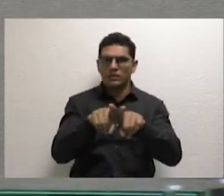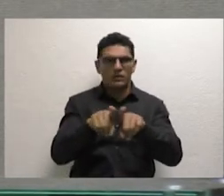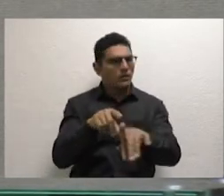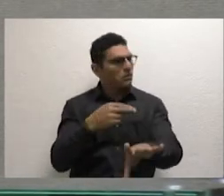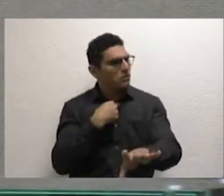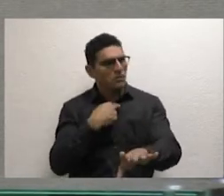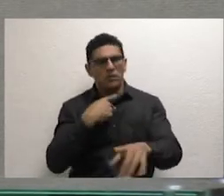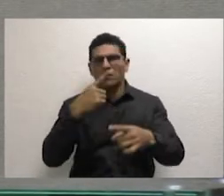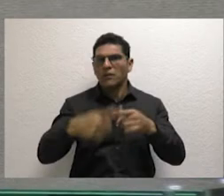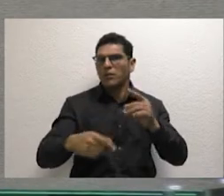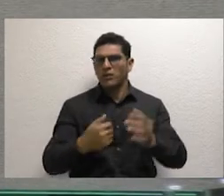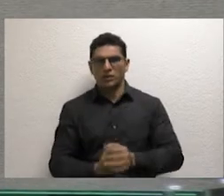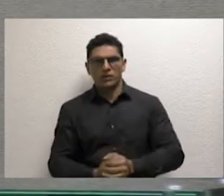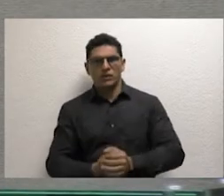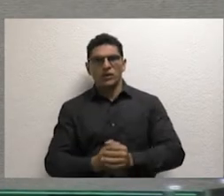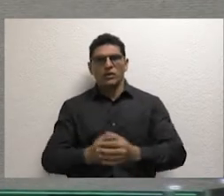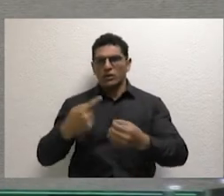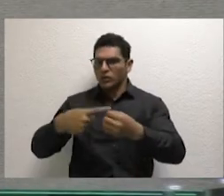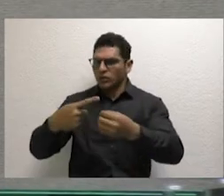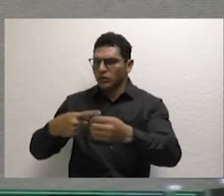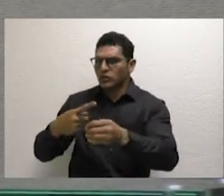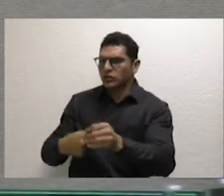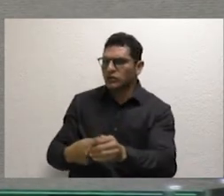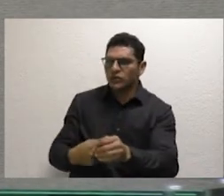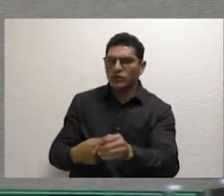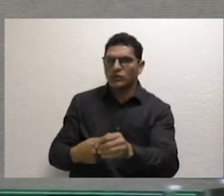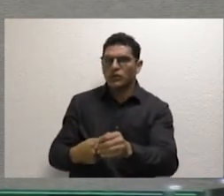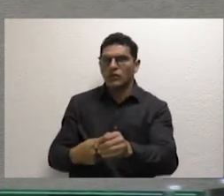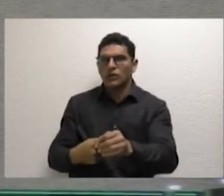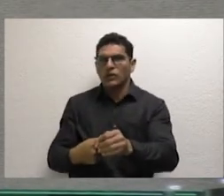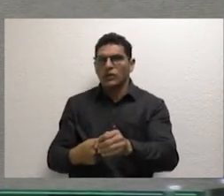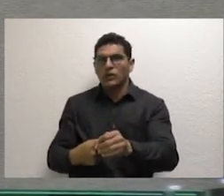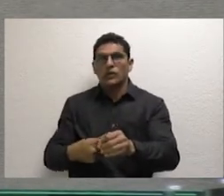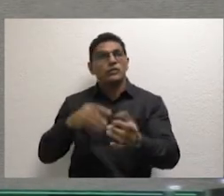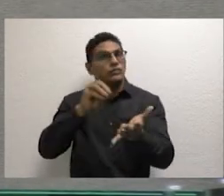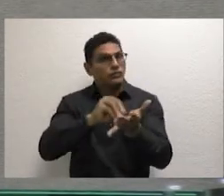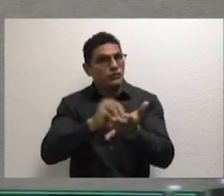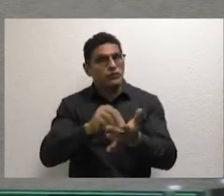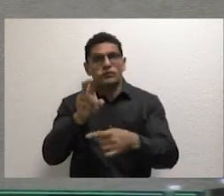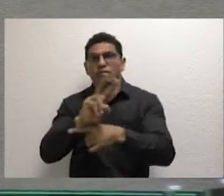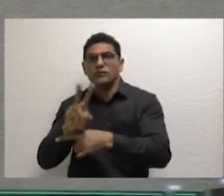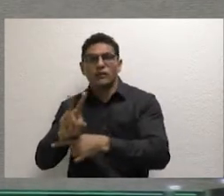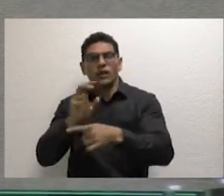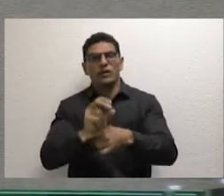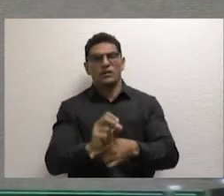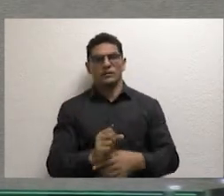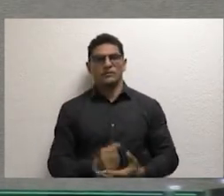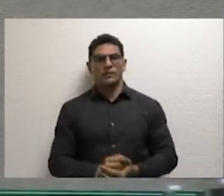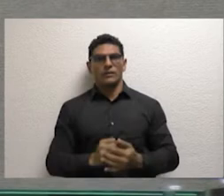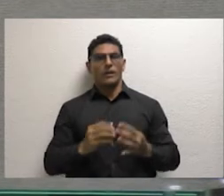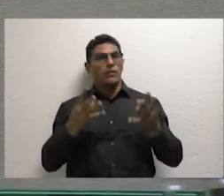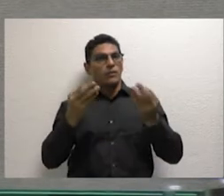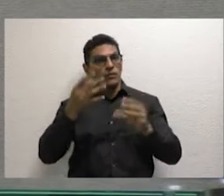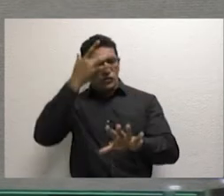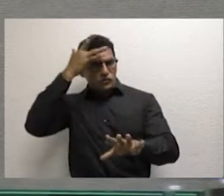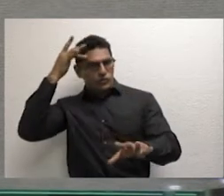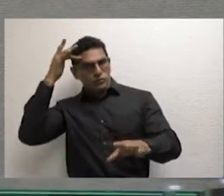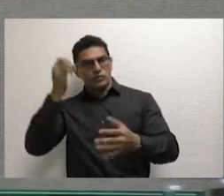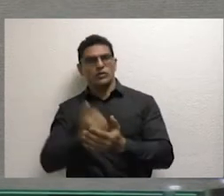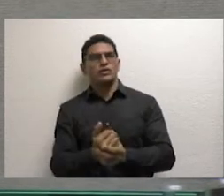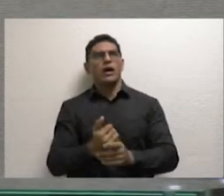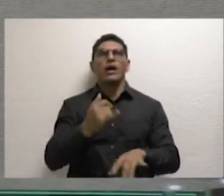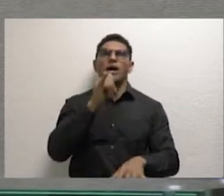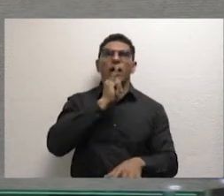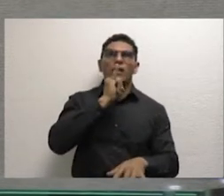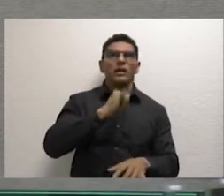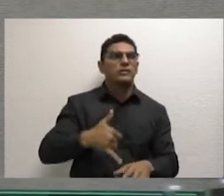por exemplo que o povo do interior fique desassistido porque muita gente usa para defender a privatização o exemplo da telefonia as